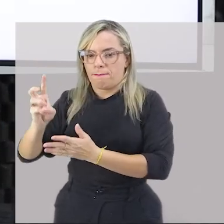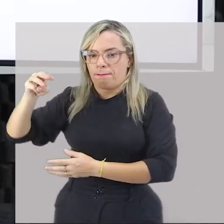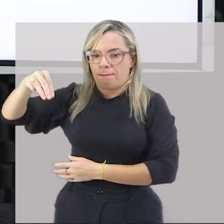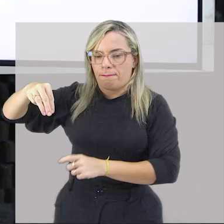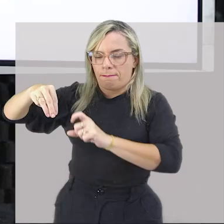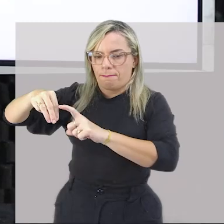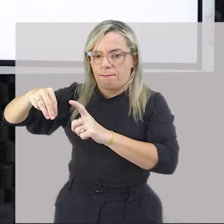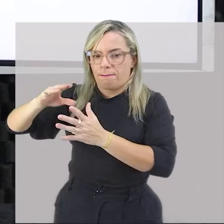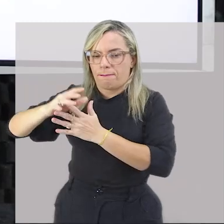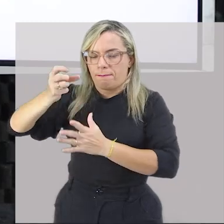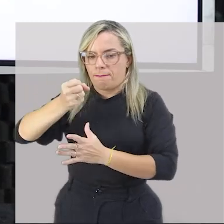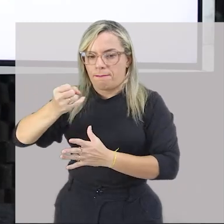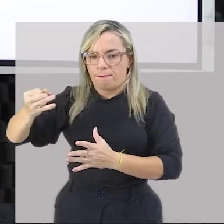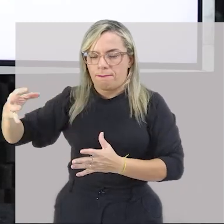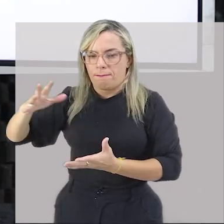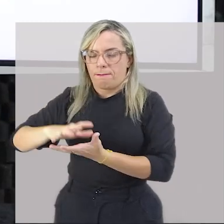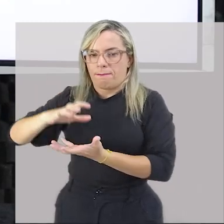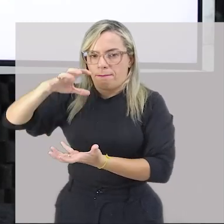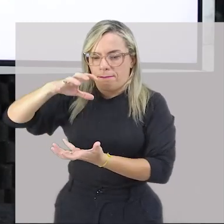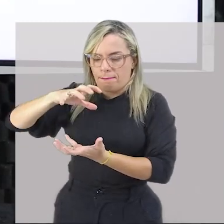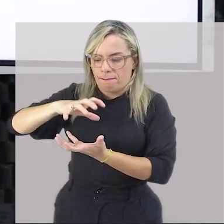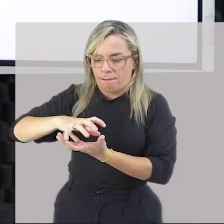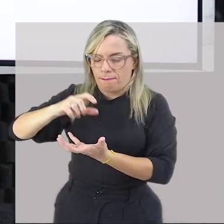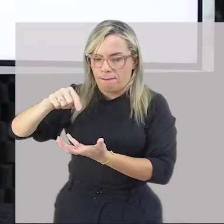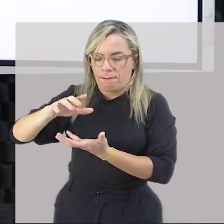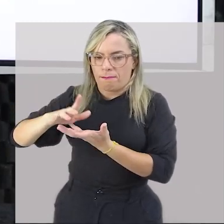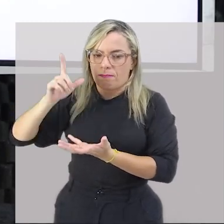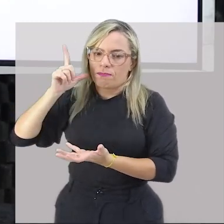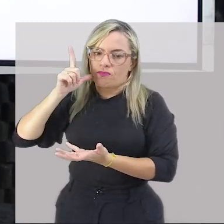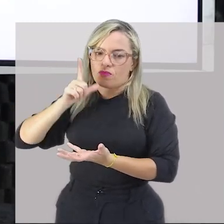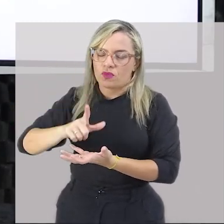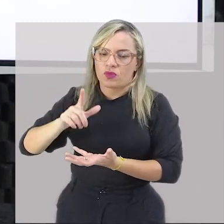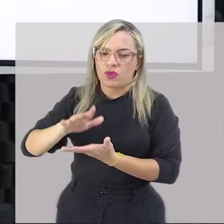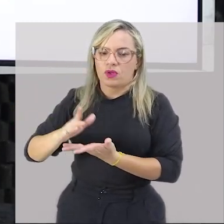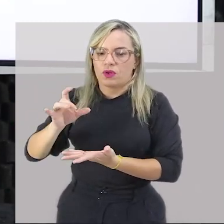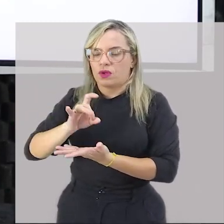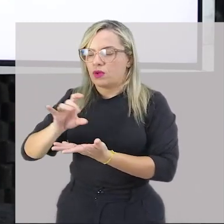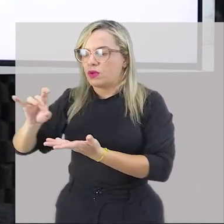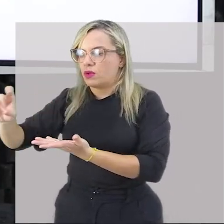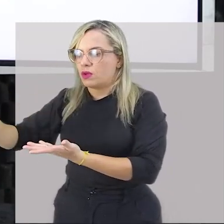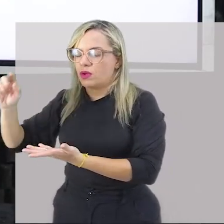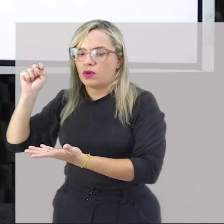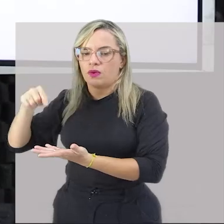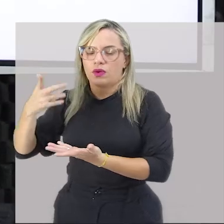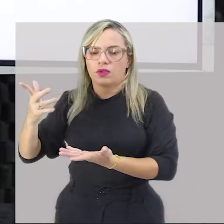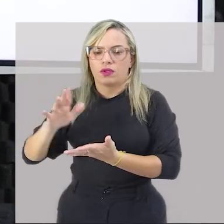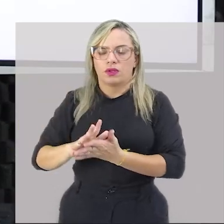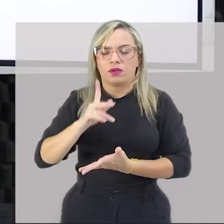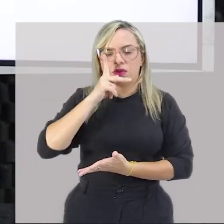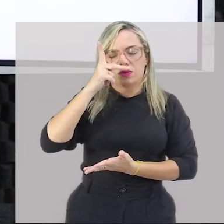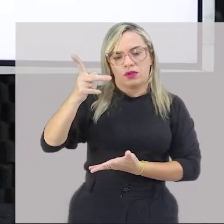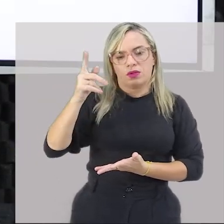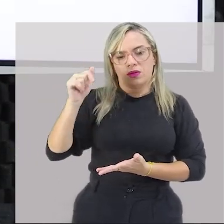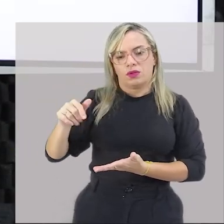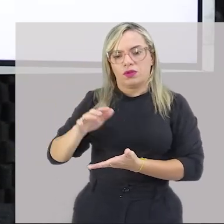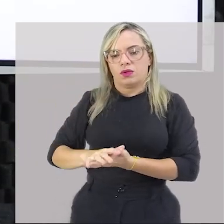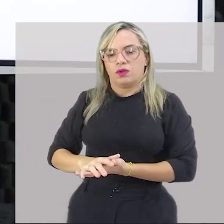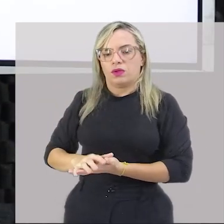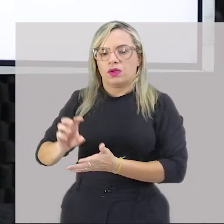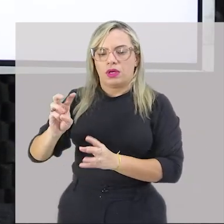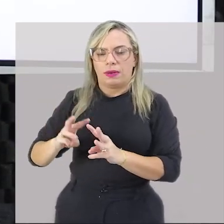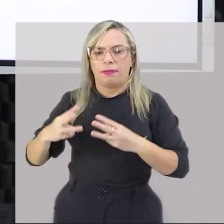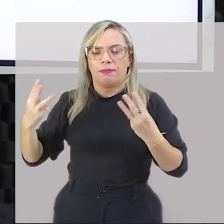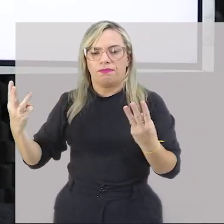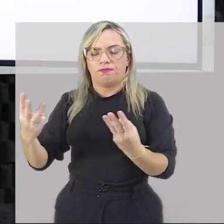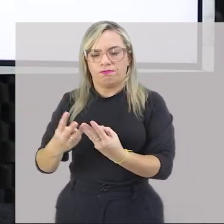comprimida, da quantidade de compressão que eu consigo para cada mola dessa, eu consigo definir a força que está comprimindo essa